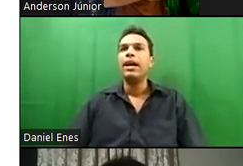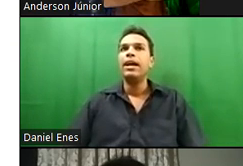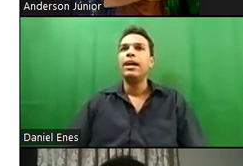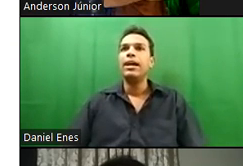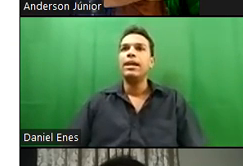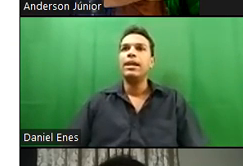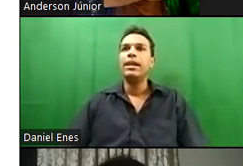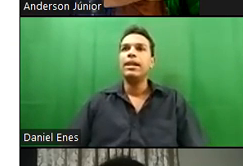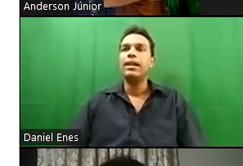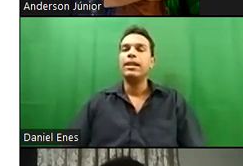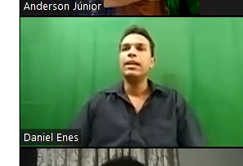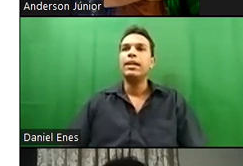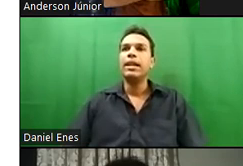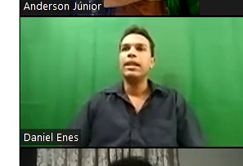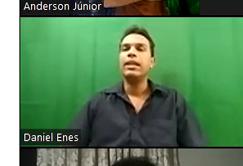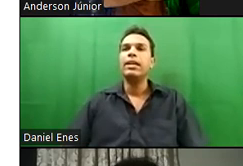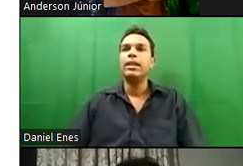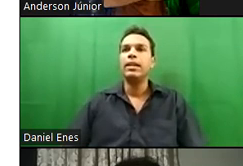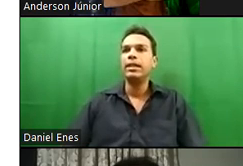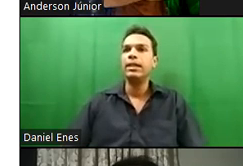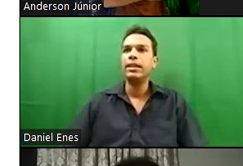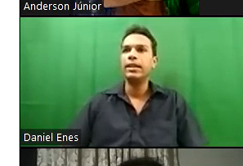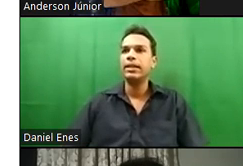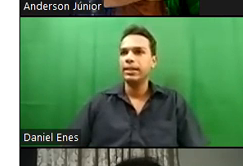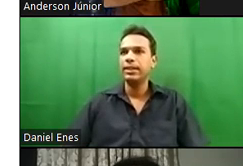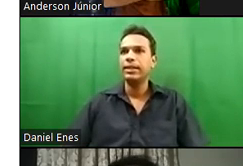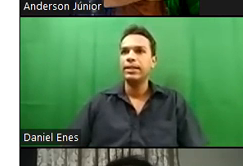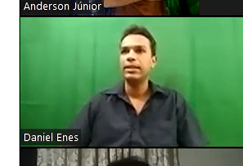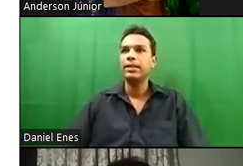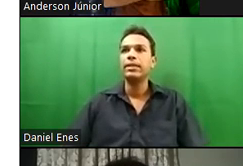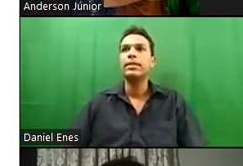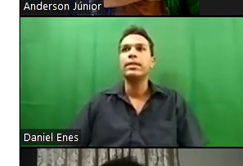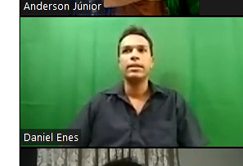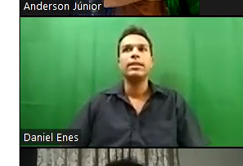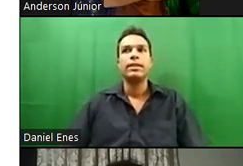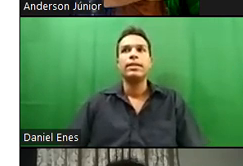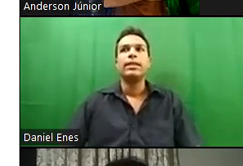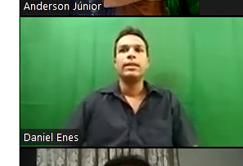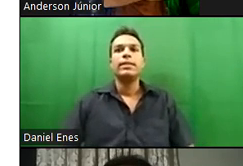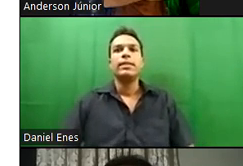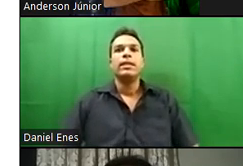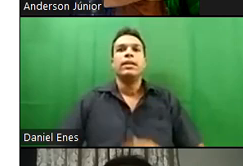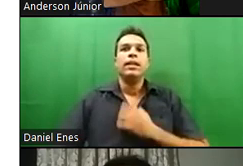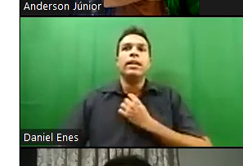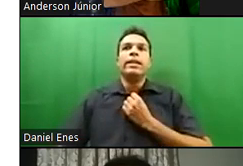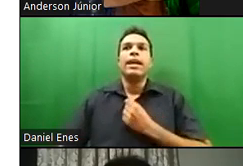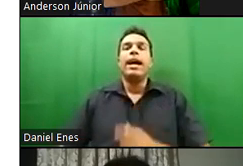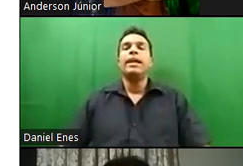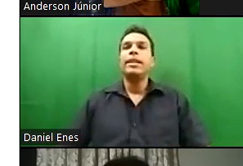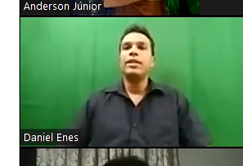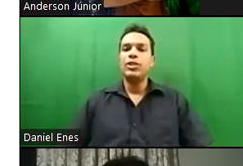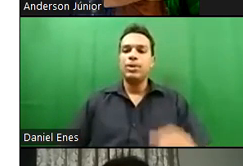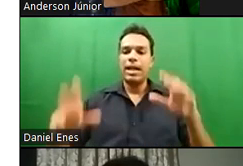era da Unicarioca. A Thaís, acho que é de uma outra instituição. Então, são várias instituições diferentes.